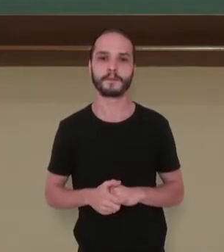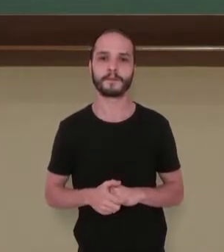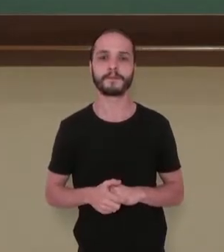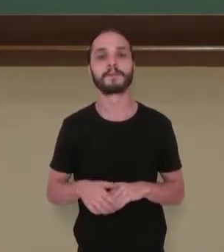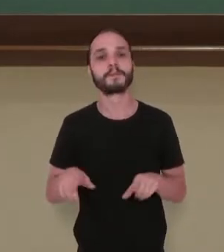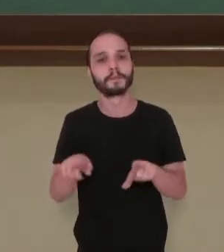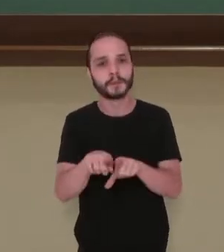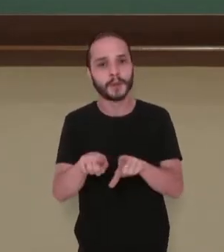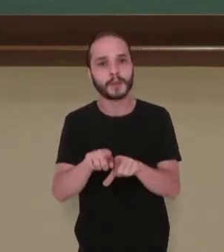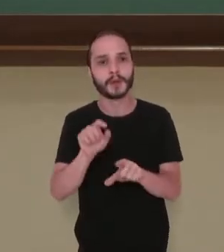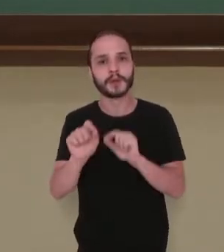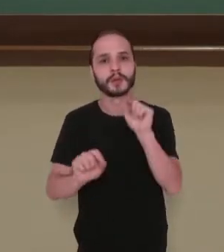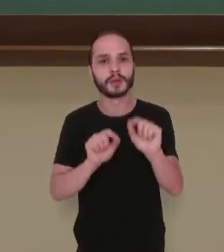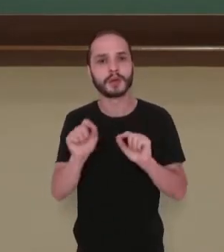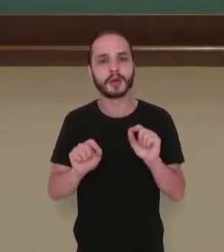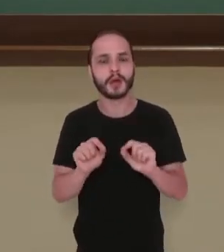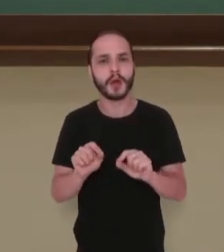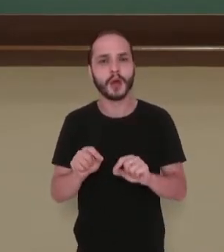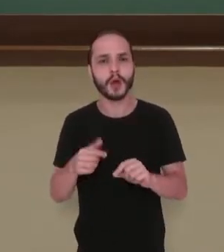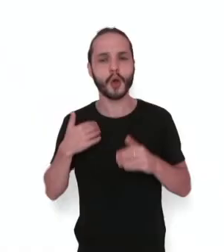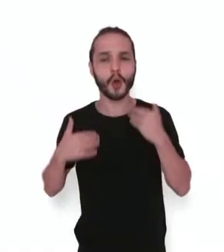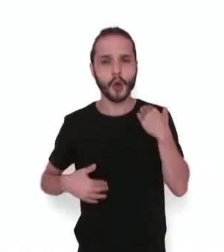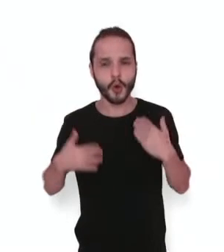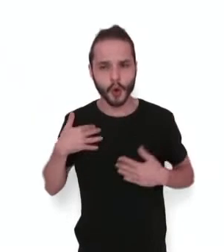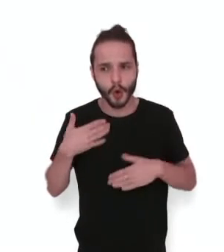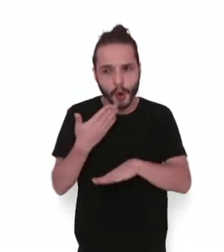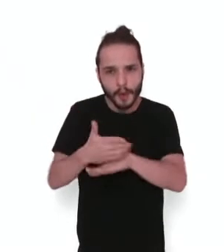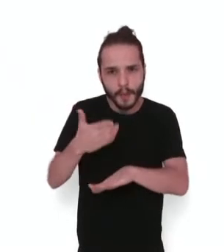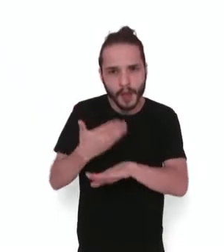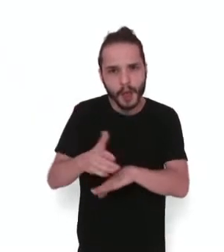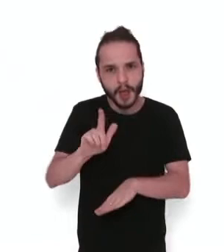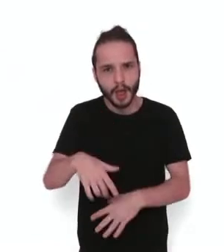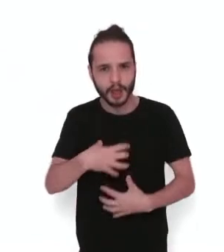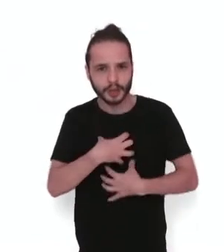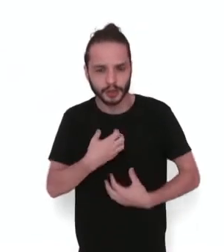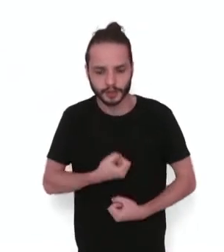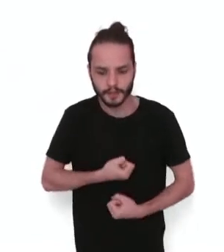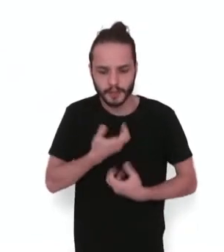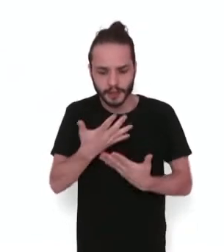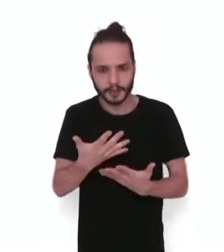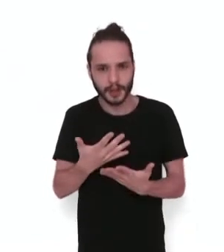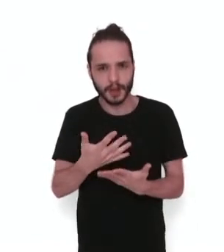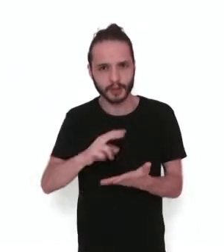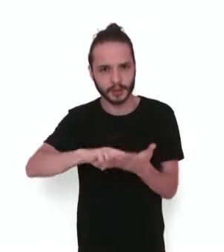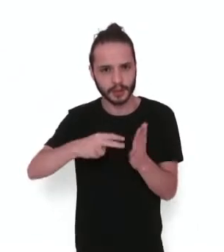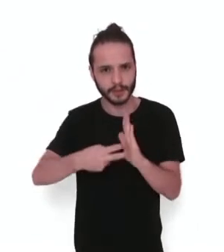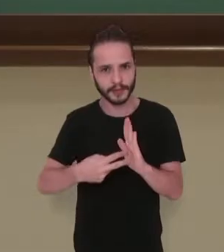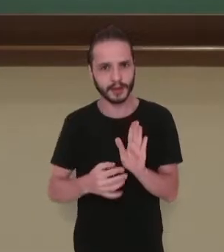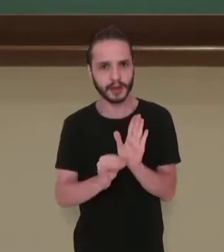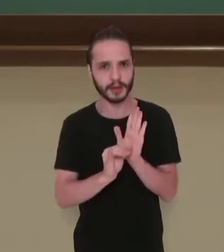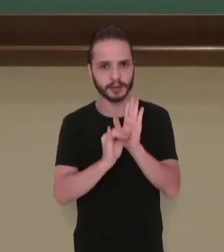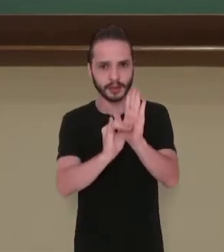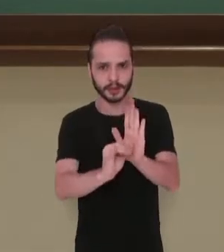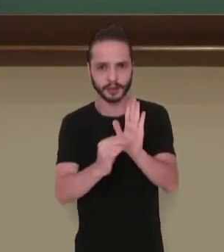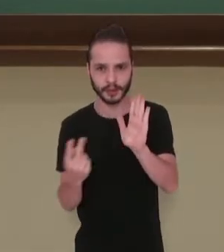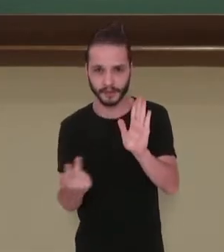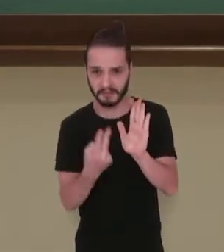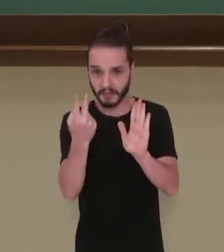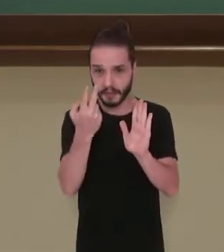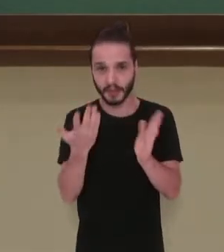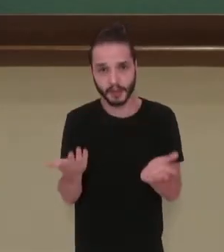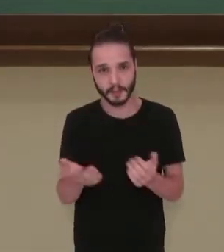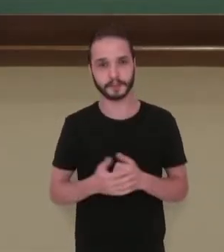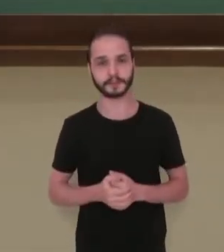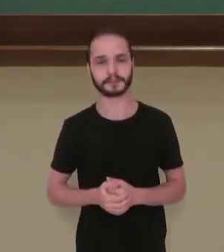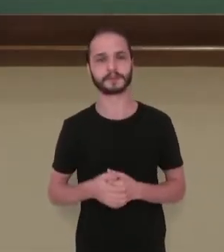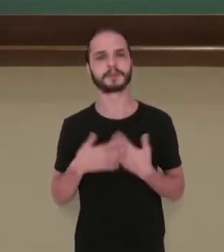Essa prática corporal representa uma forma de expressão que revela valores e identidades. Então, para este